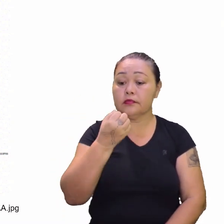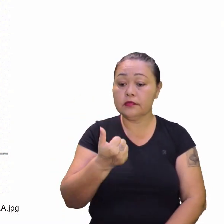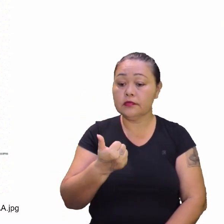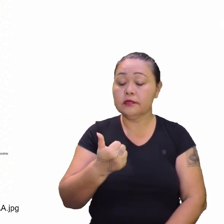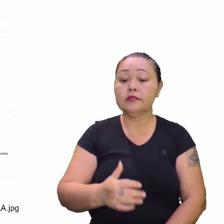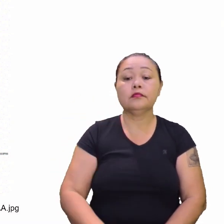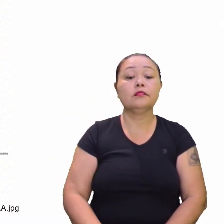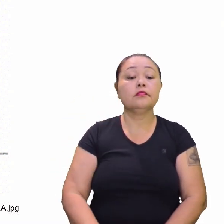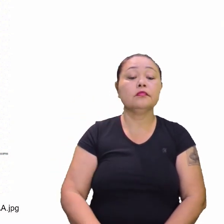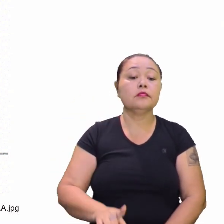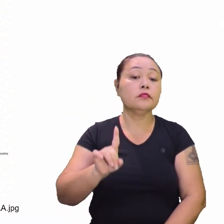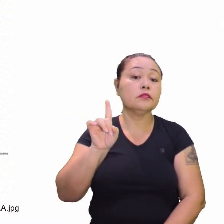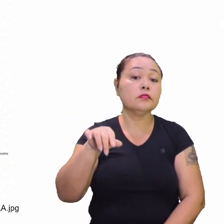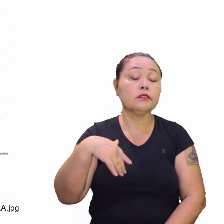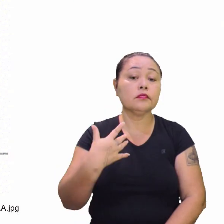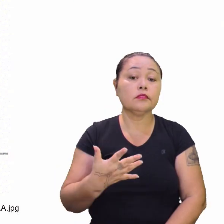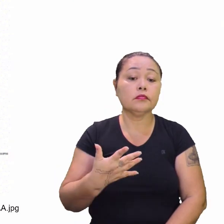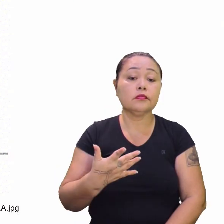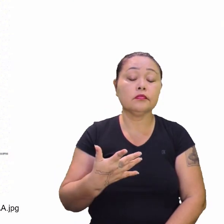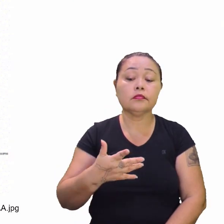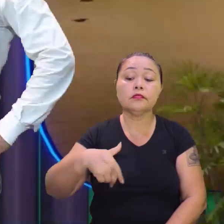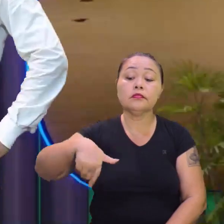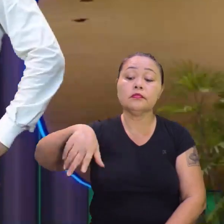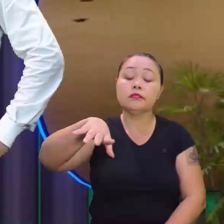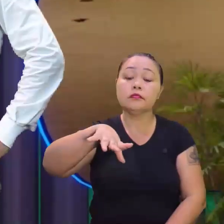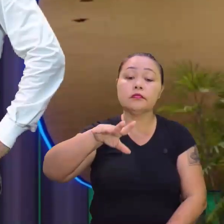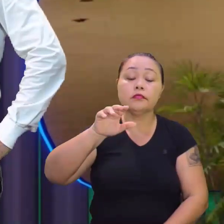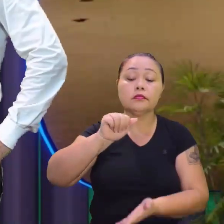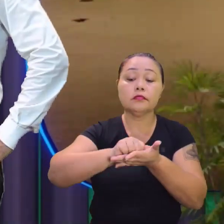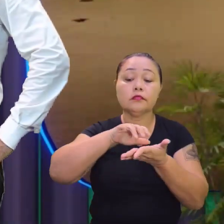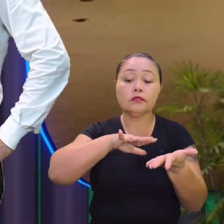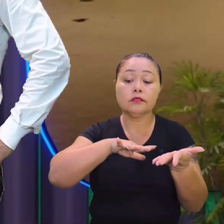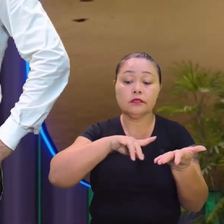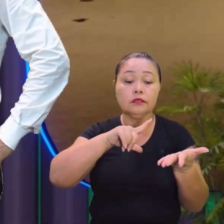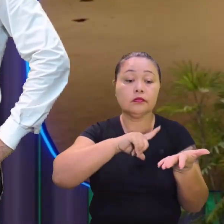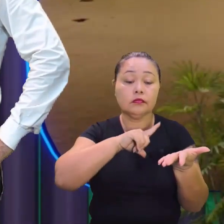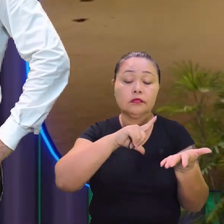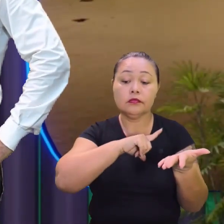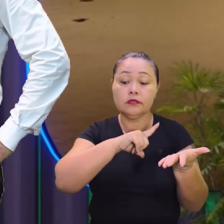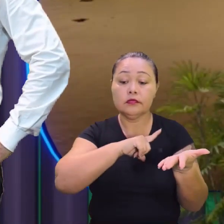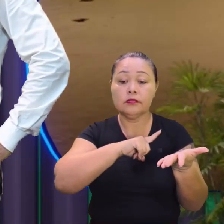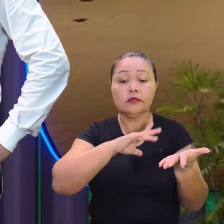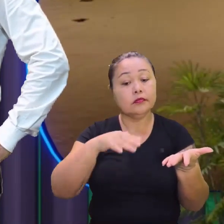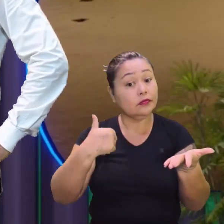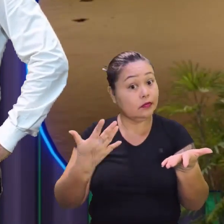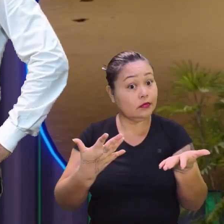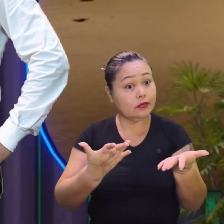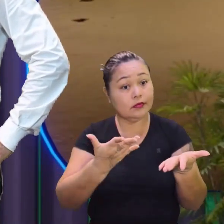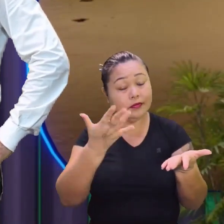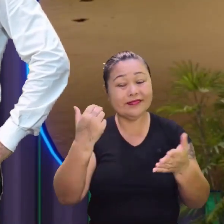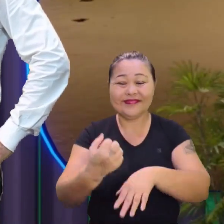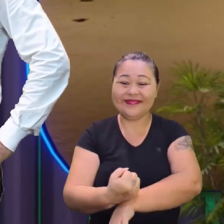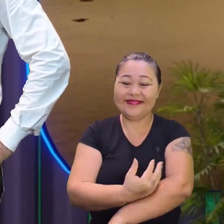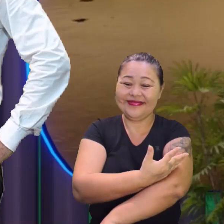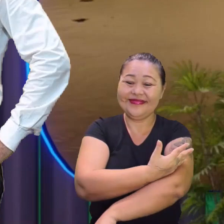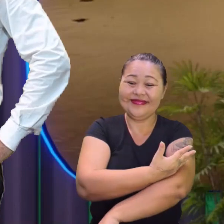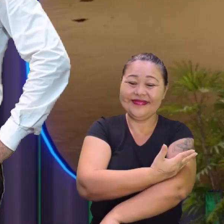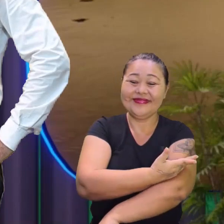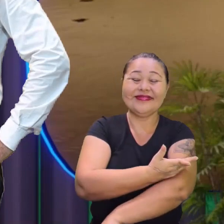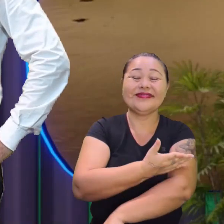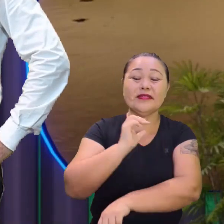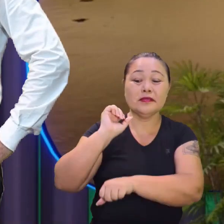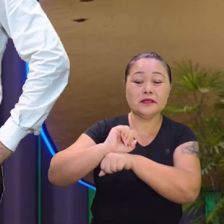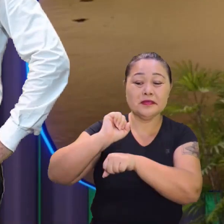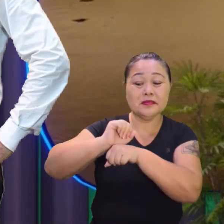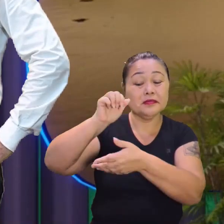Rogério, Oi. é o seguinte, os meninos aí têm uma atividade para fazer, né? Tem sim. E aí? Vão arrepiar, professor,